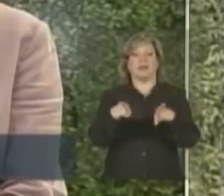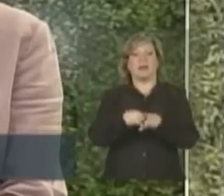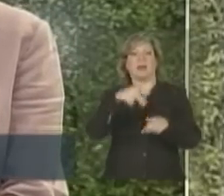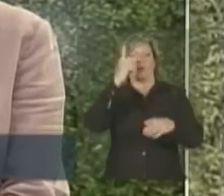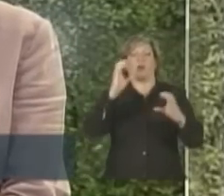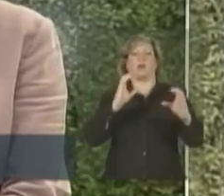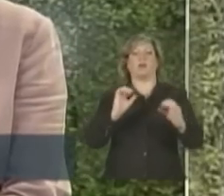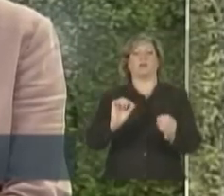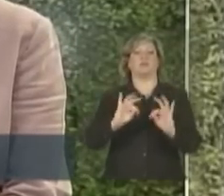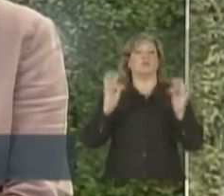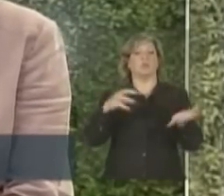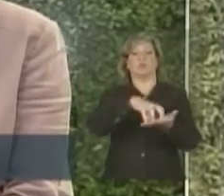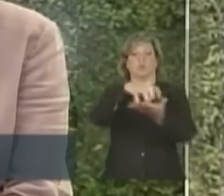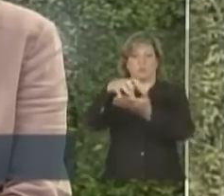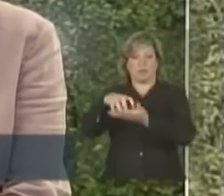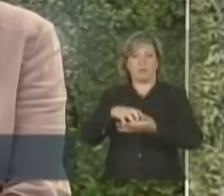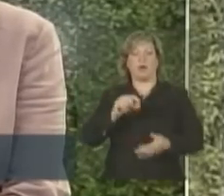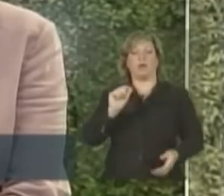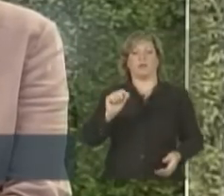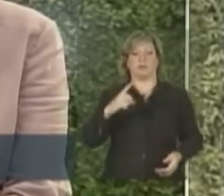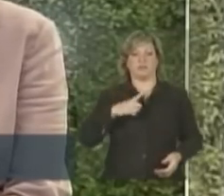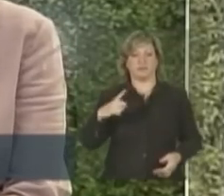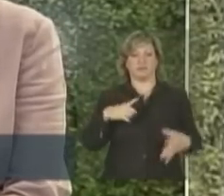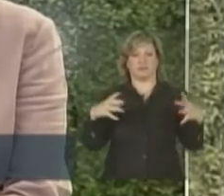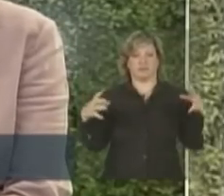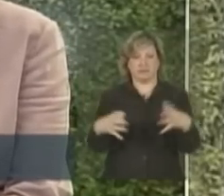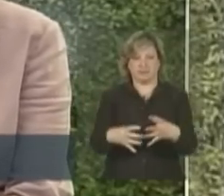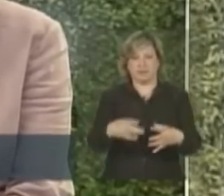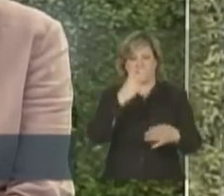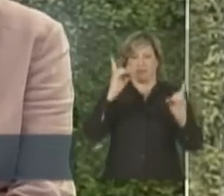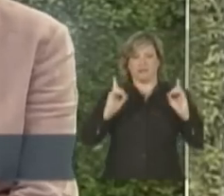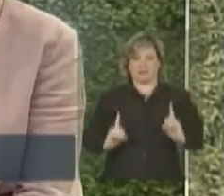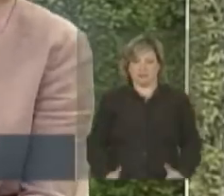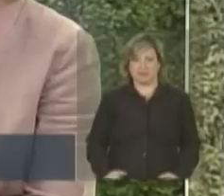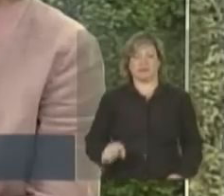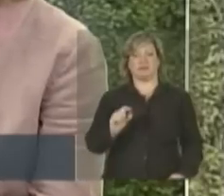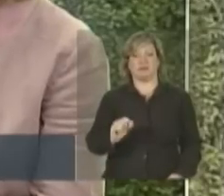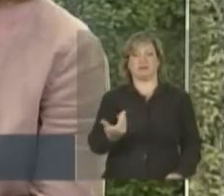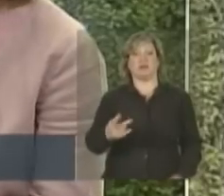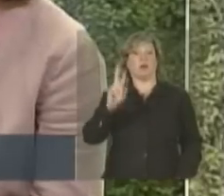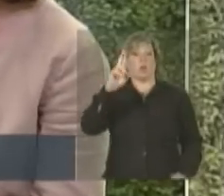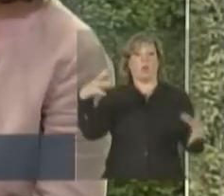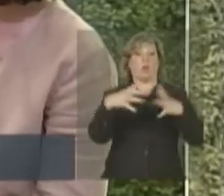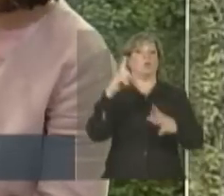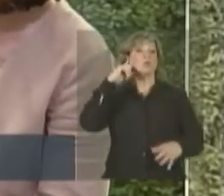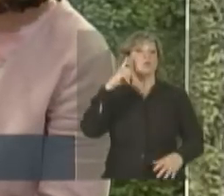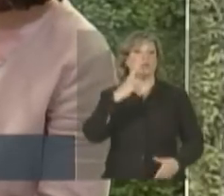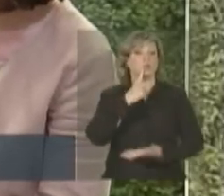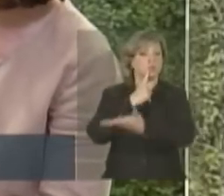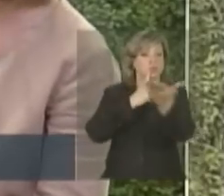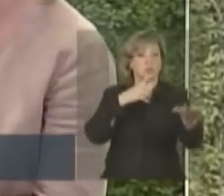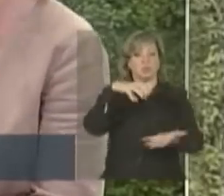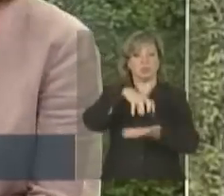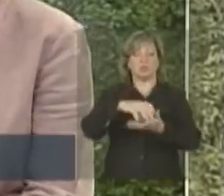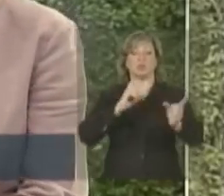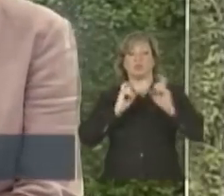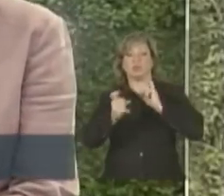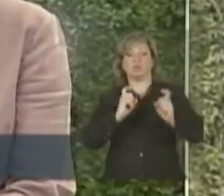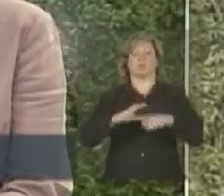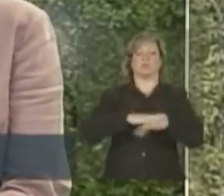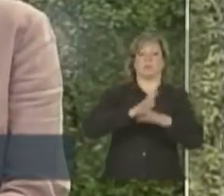com deficiência, no diálogo com a comunidade representativa dos surdos, no diálogo daqueles que,